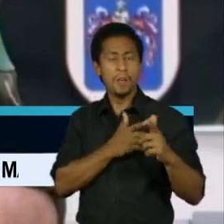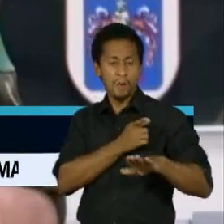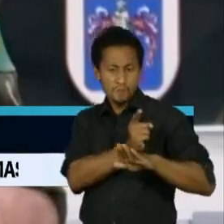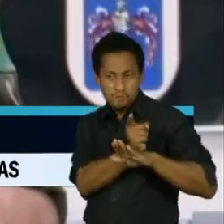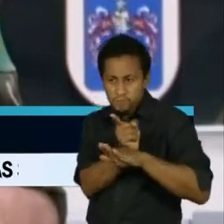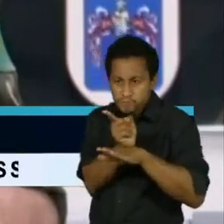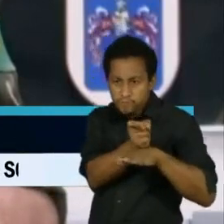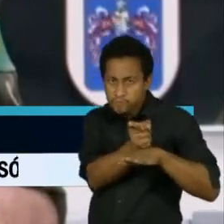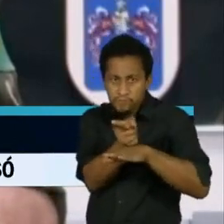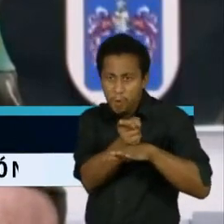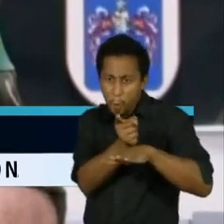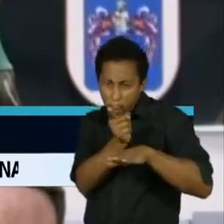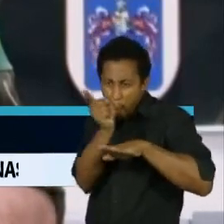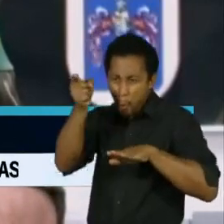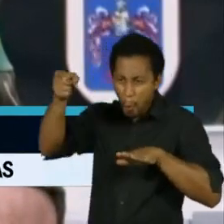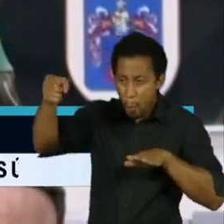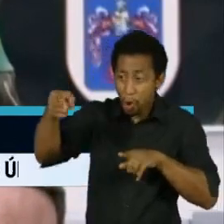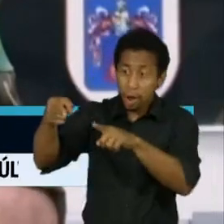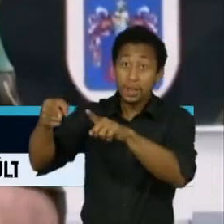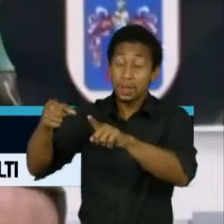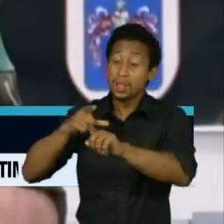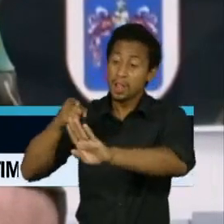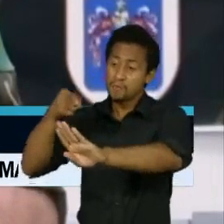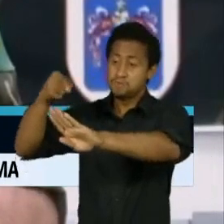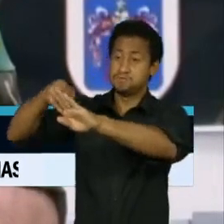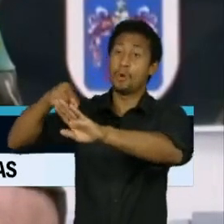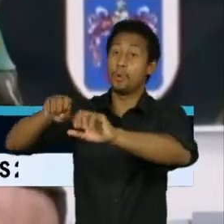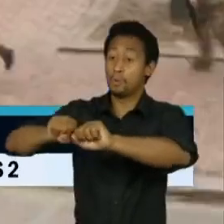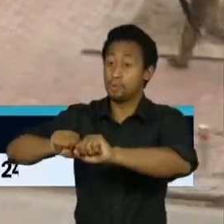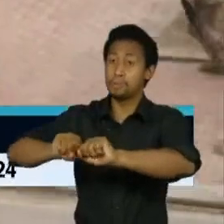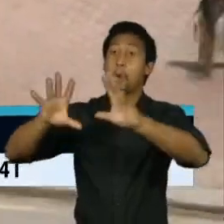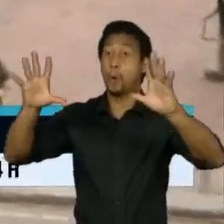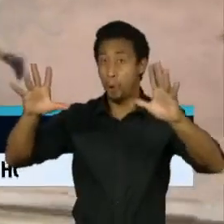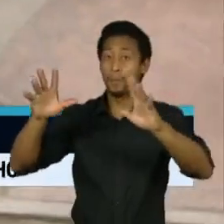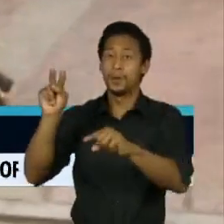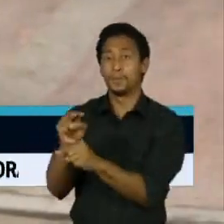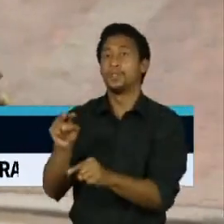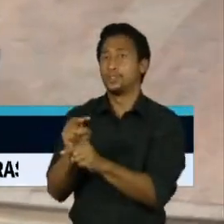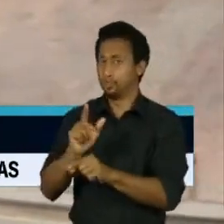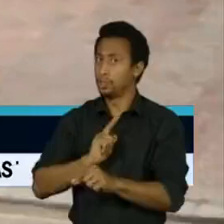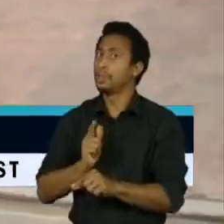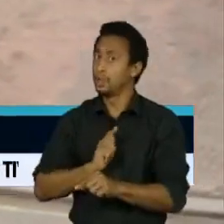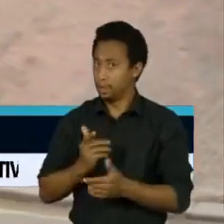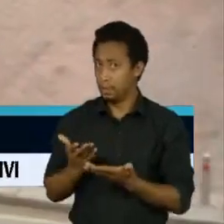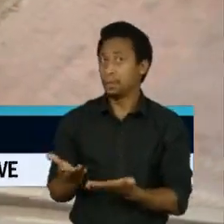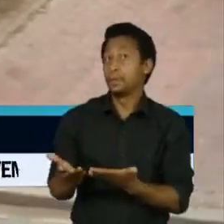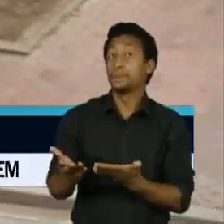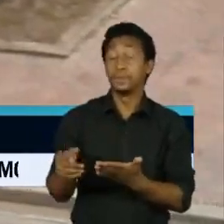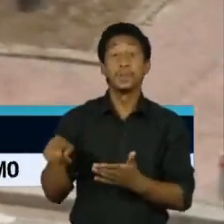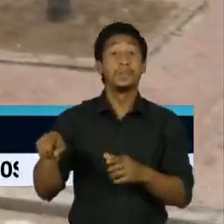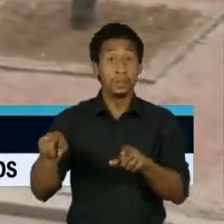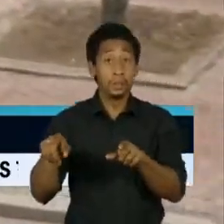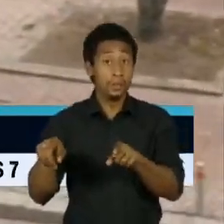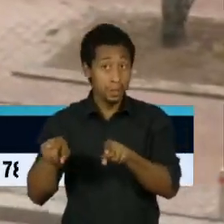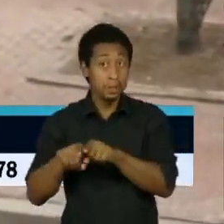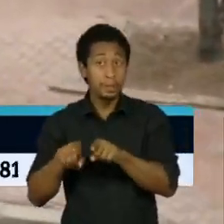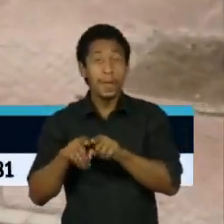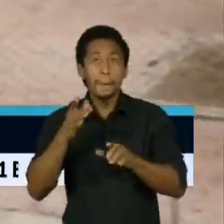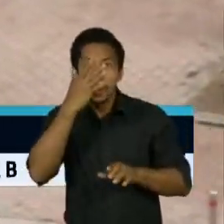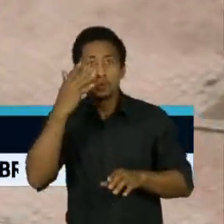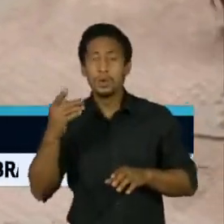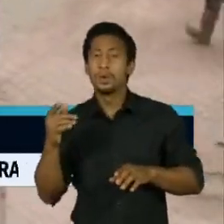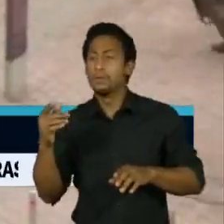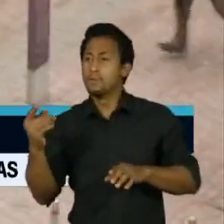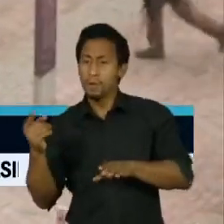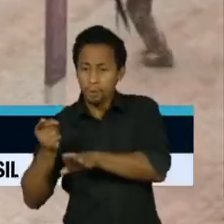armamentos bastante modernos, são guiados, são mísseis guiados, que permitem ao defensor o engajamento